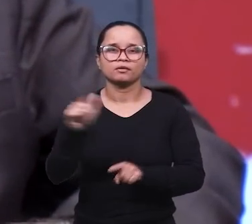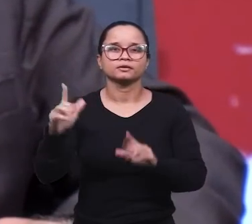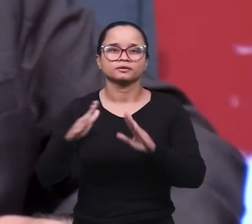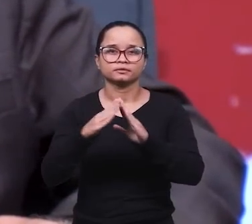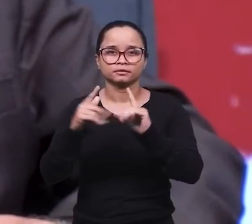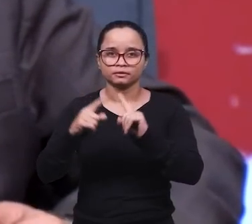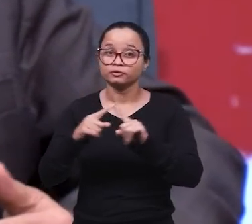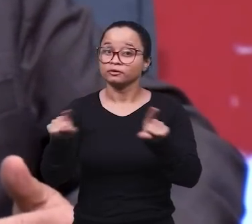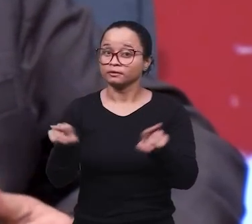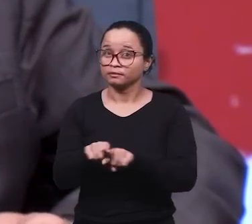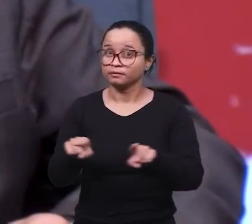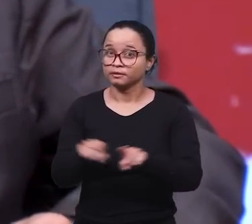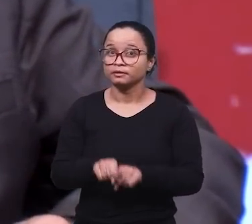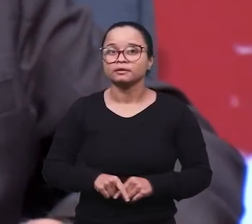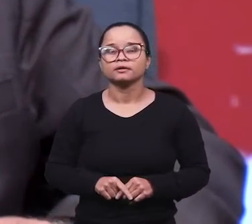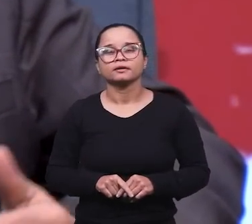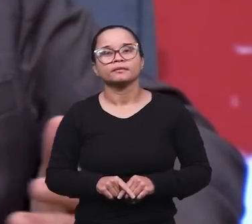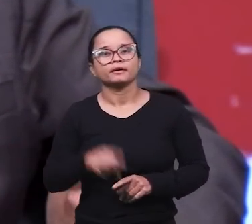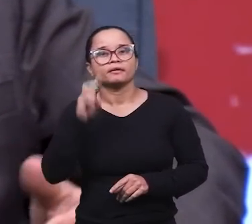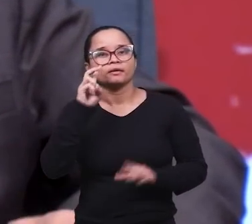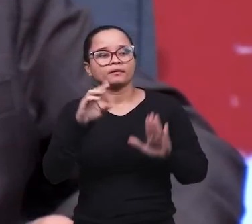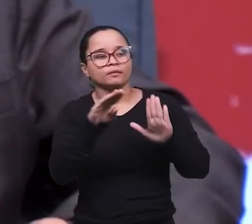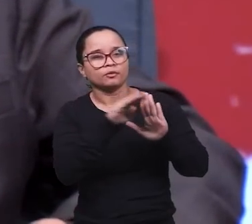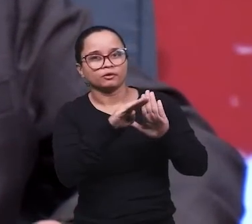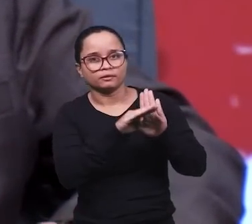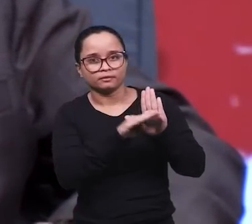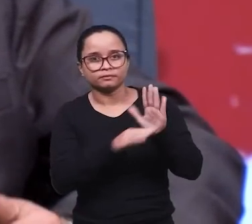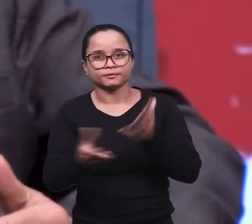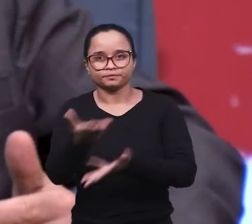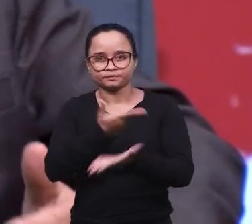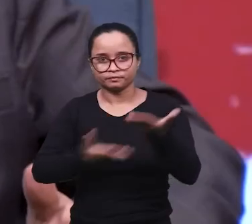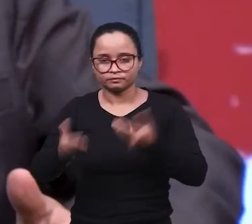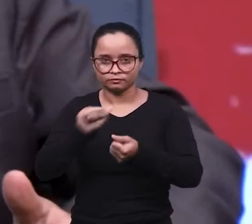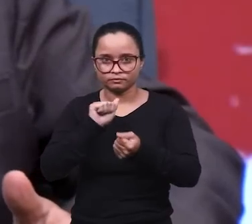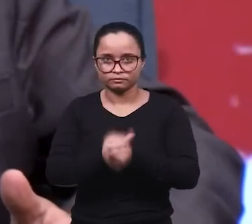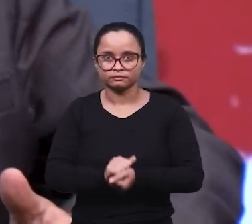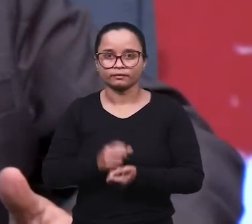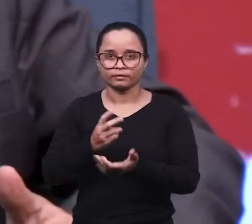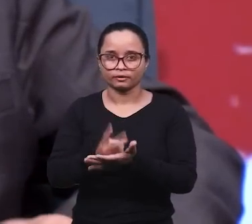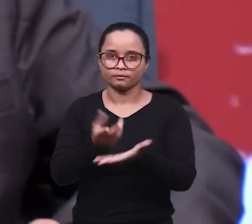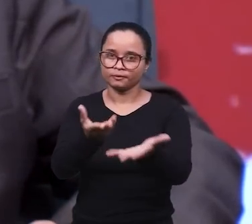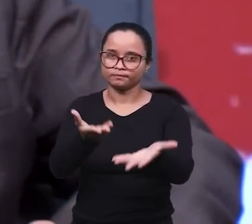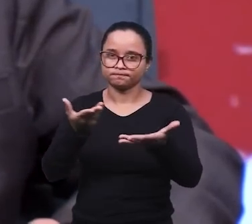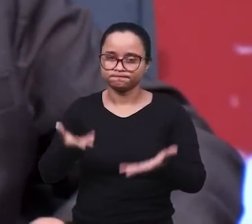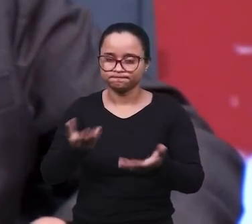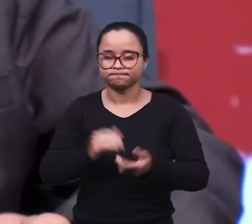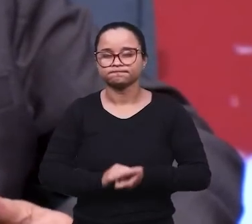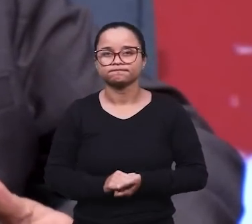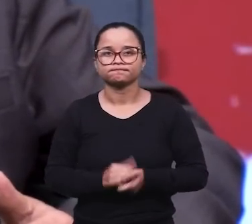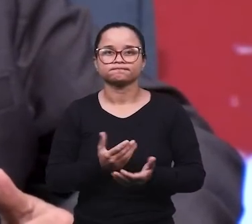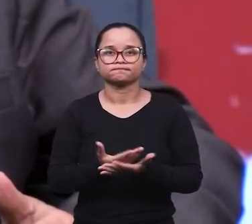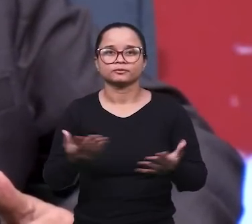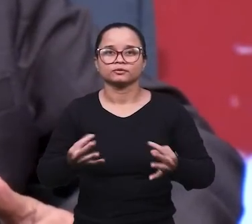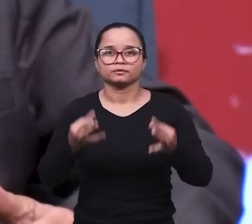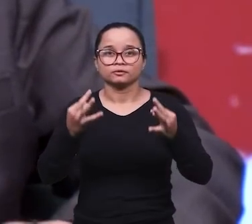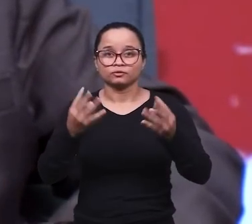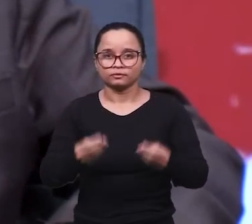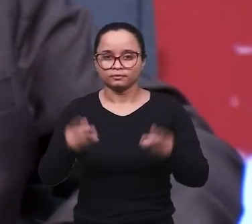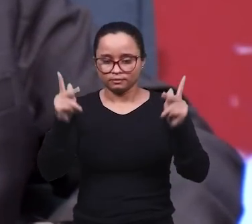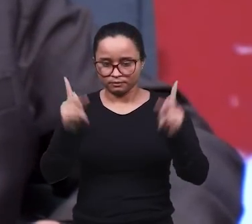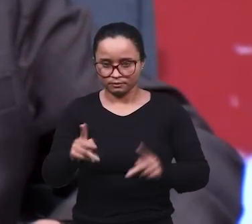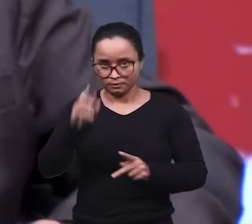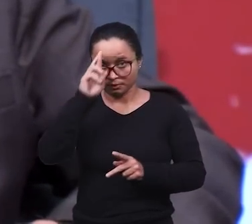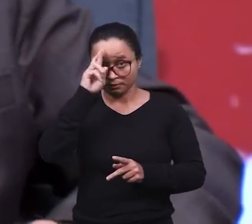igrejas que também veem os nossos programas, participam conosco, são sempre muito bem-vindos. A todos a paz do